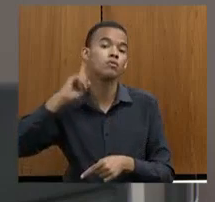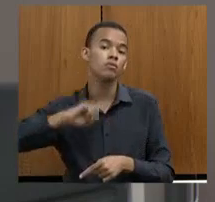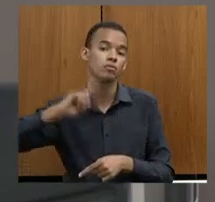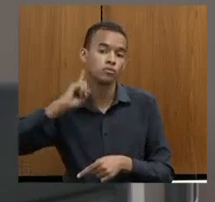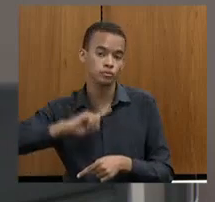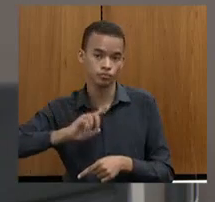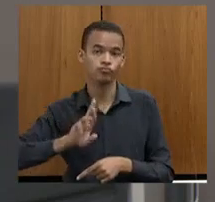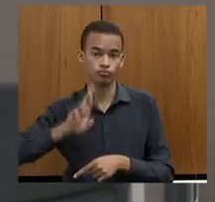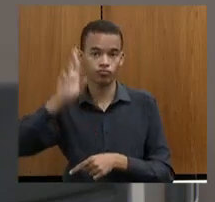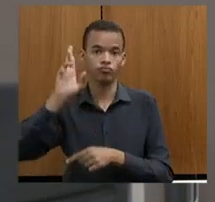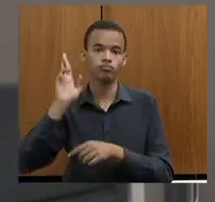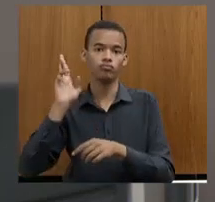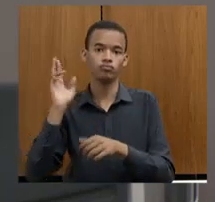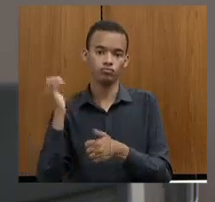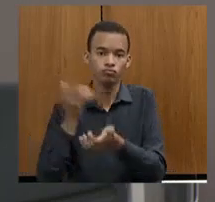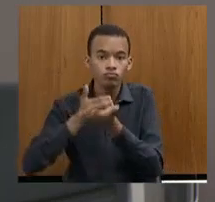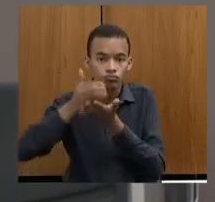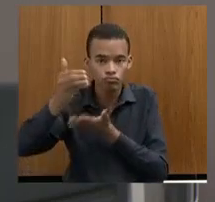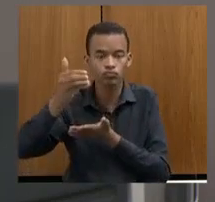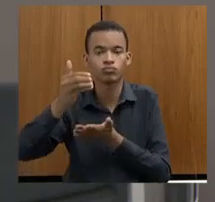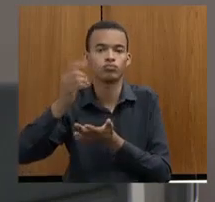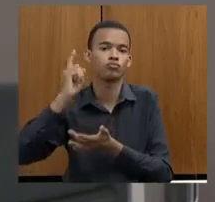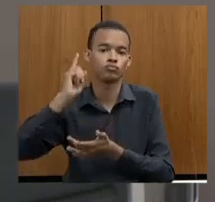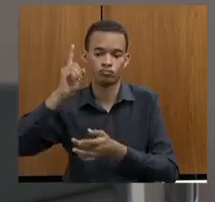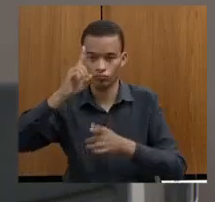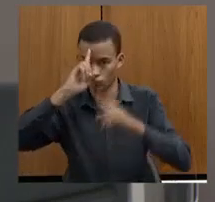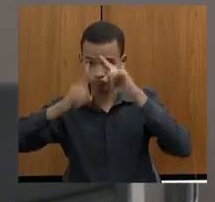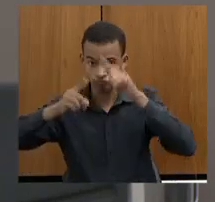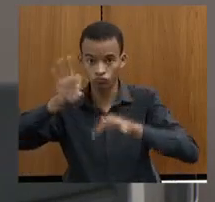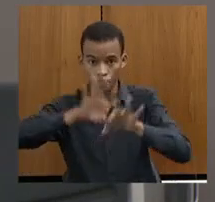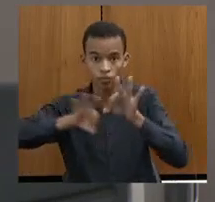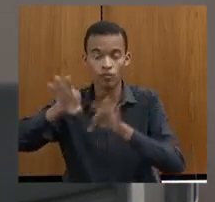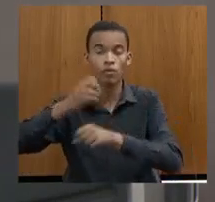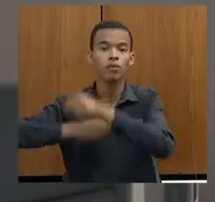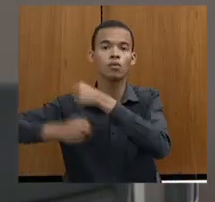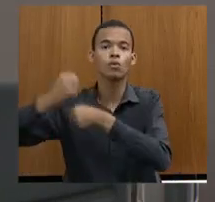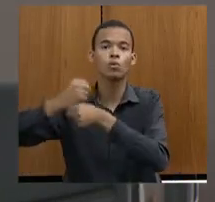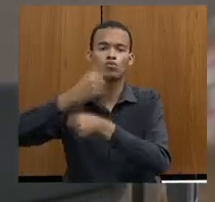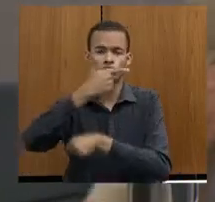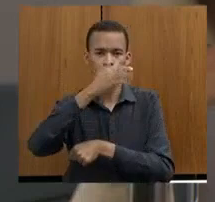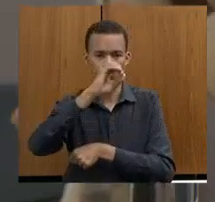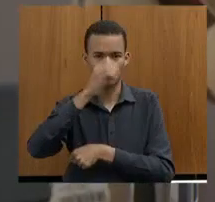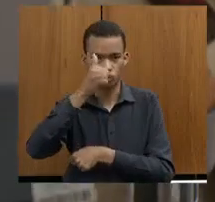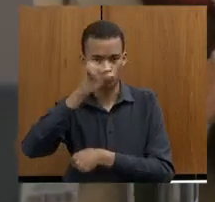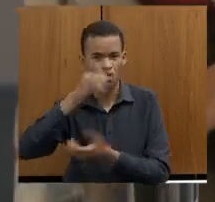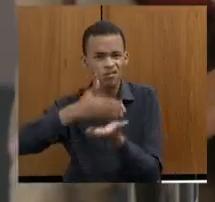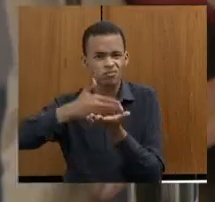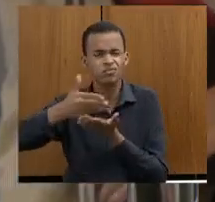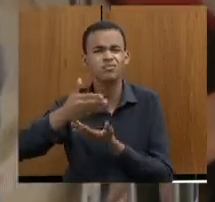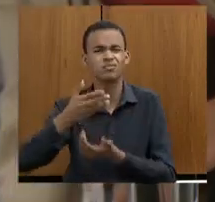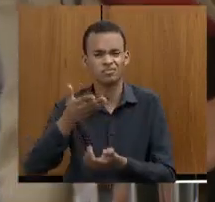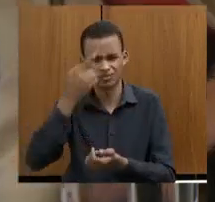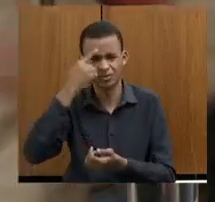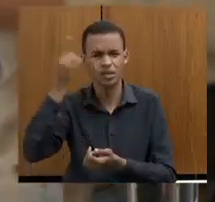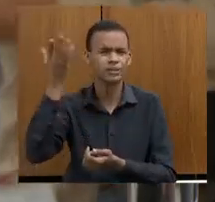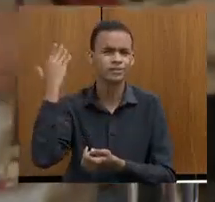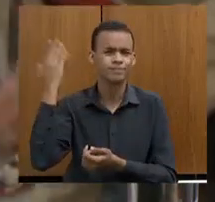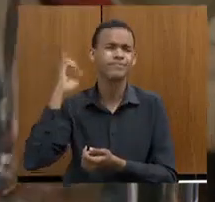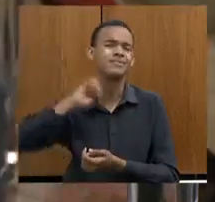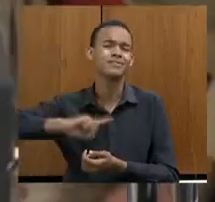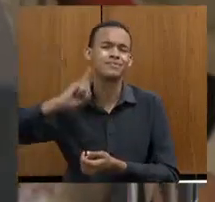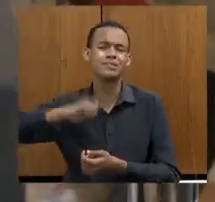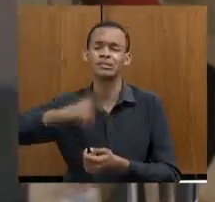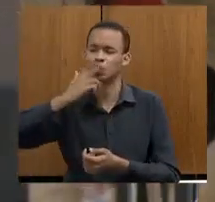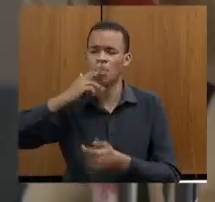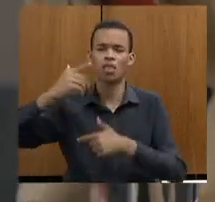na situação que nós Assumimos né a gente viveu na pele o que que é um estado desequilibrado do ponto de vista